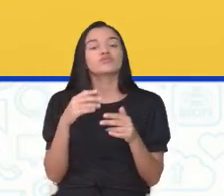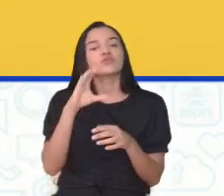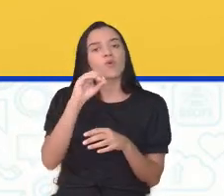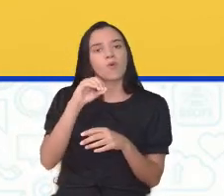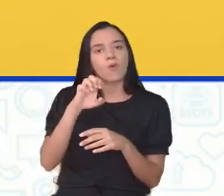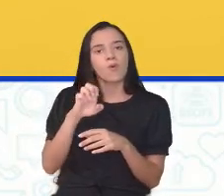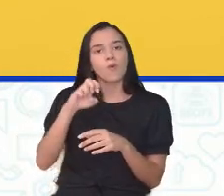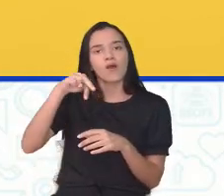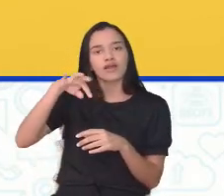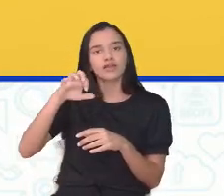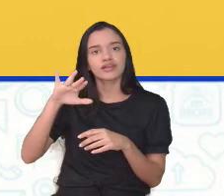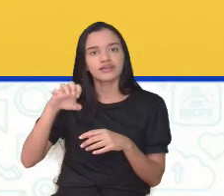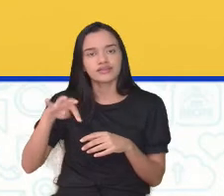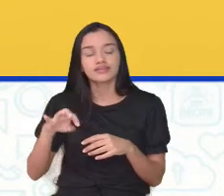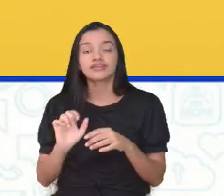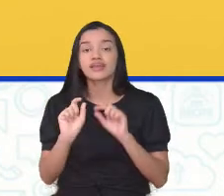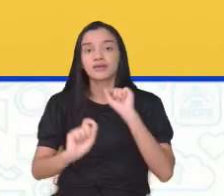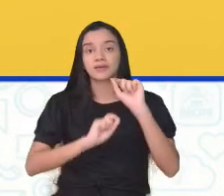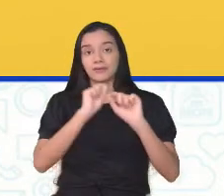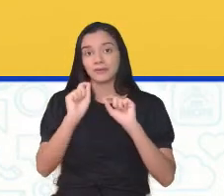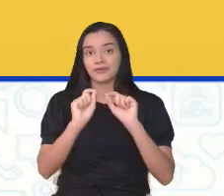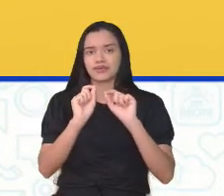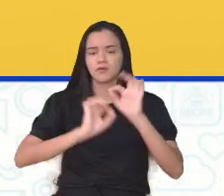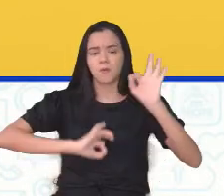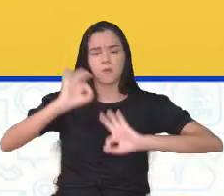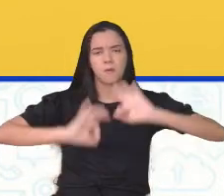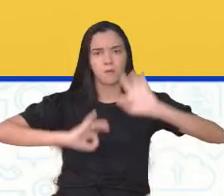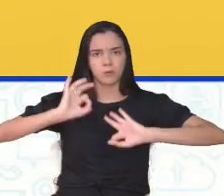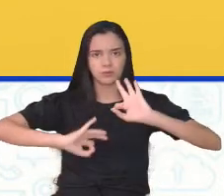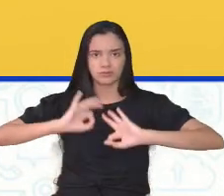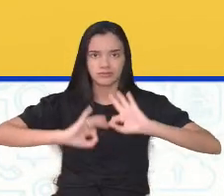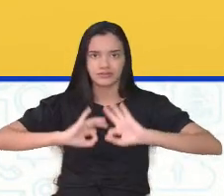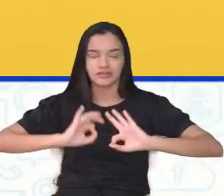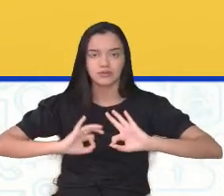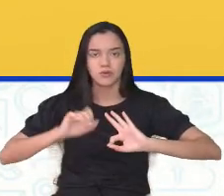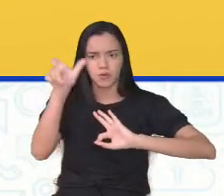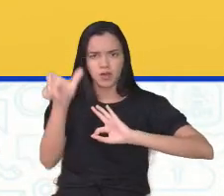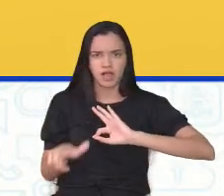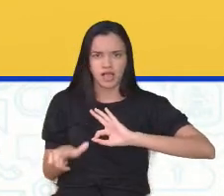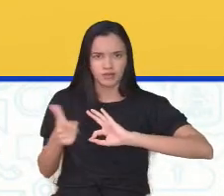uma espécie de anfitrião, de organizador, né? Sem ele,